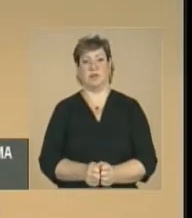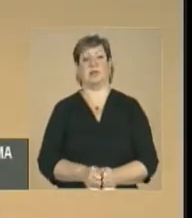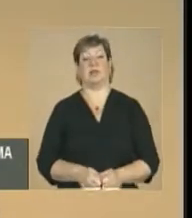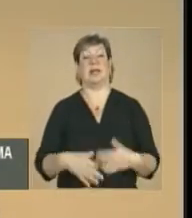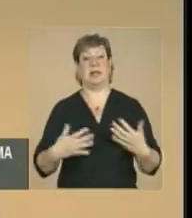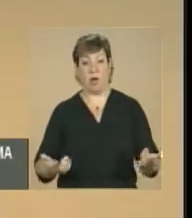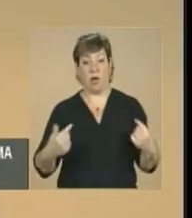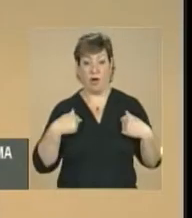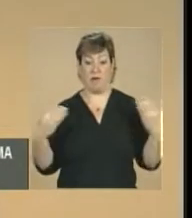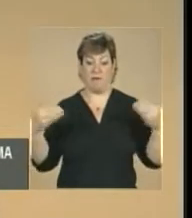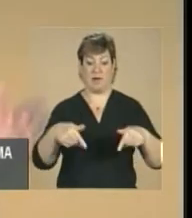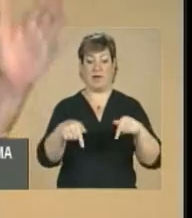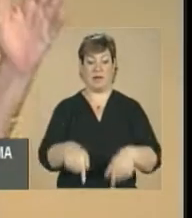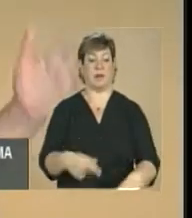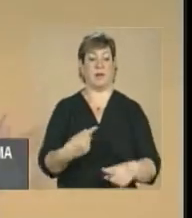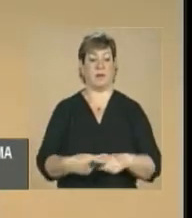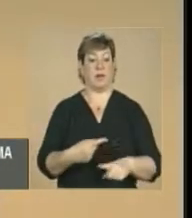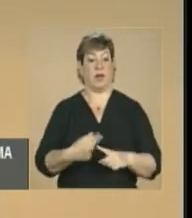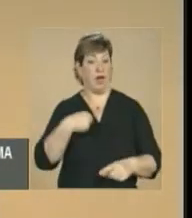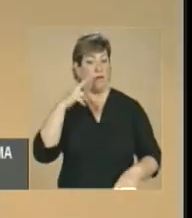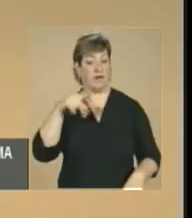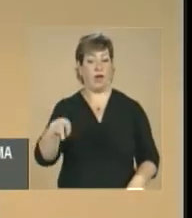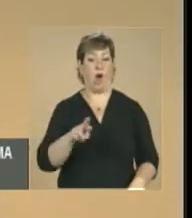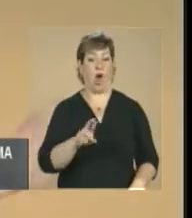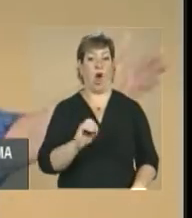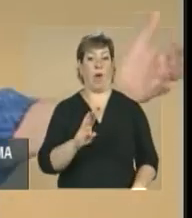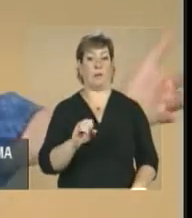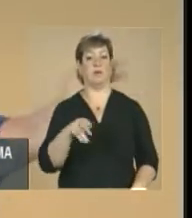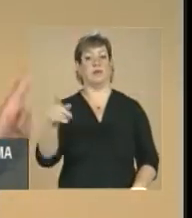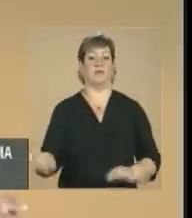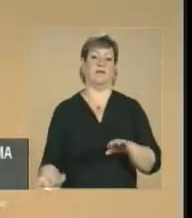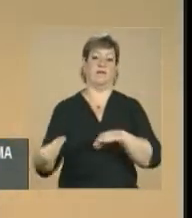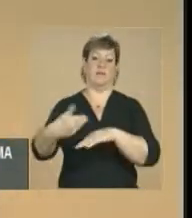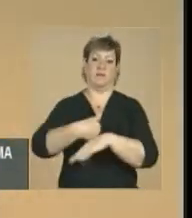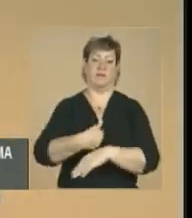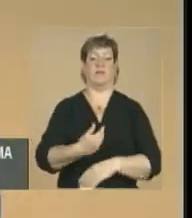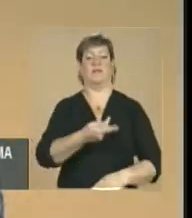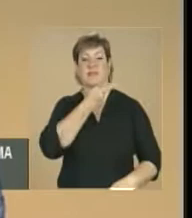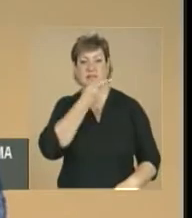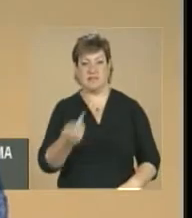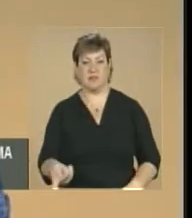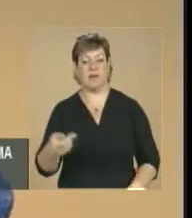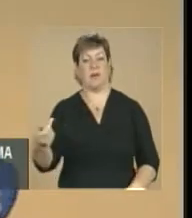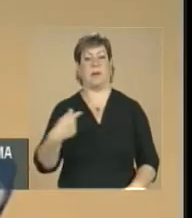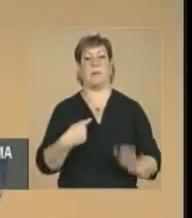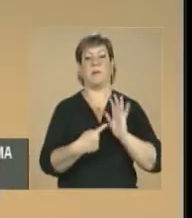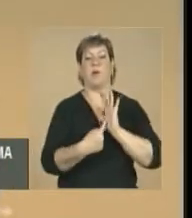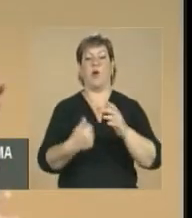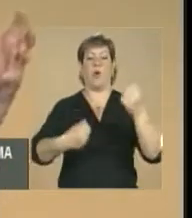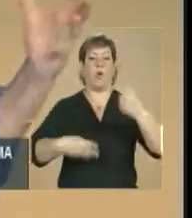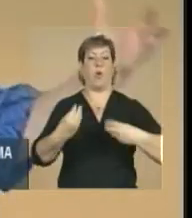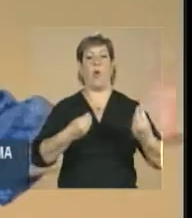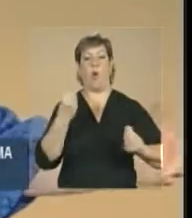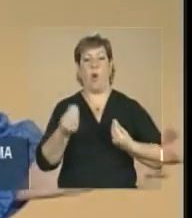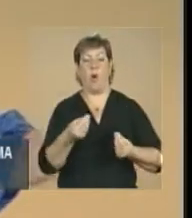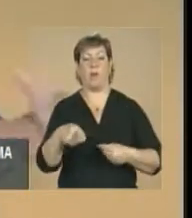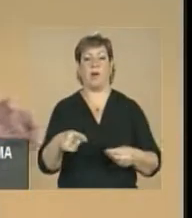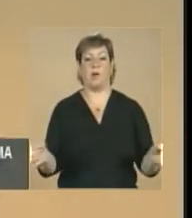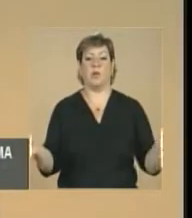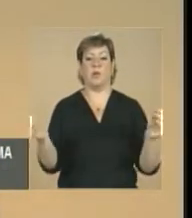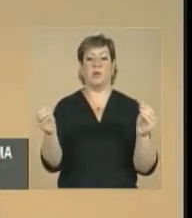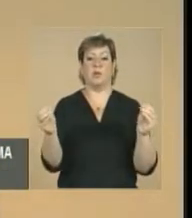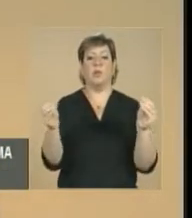eu vim aqui, porque eu vi, o Robson me visitou, me mostrou como é que seria essa